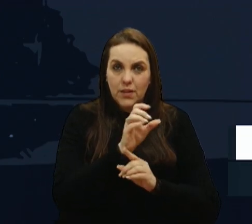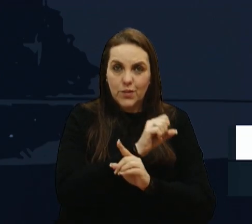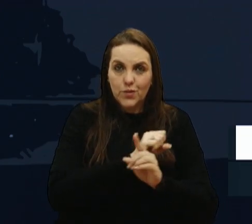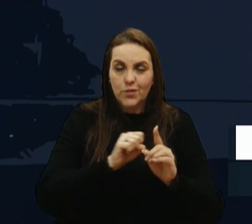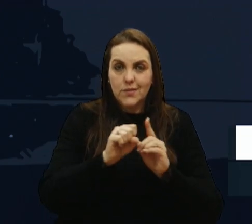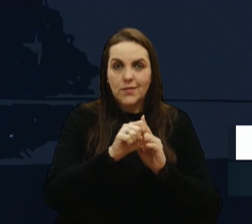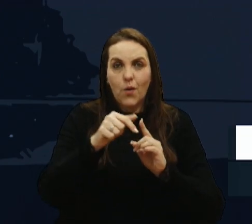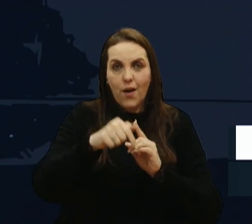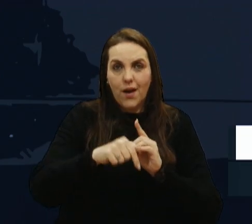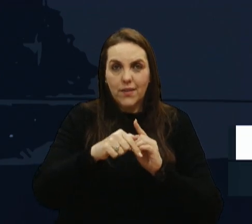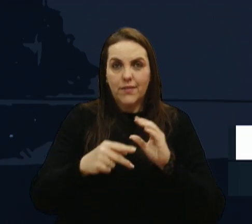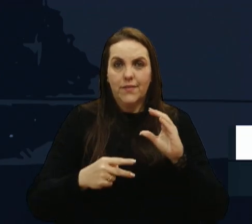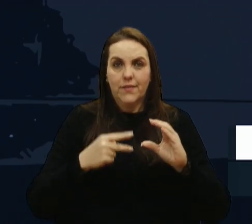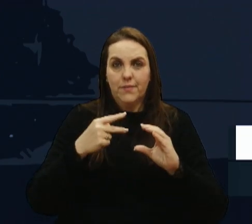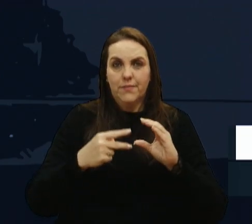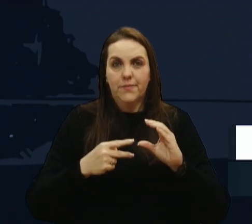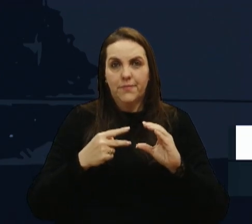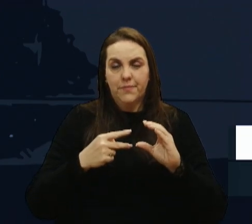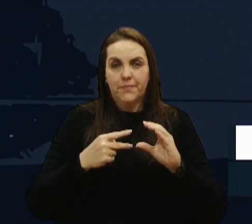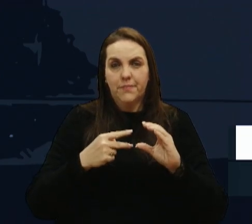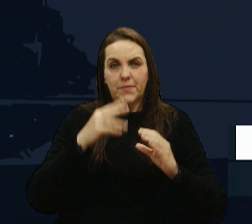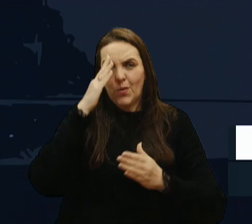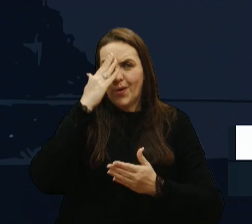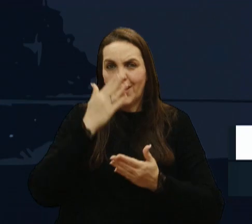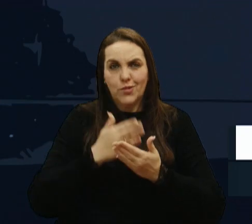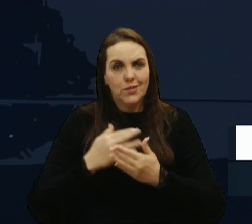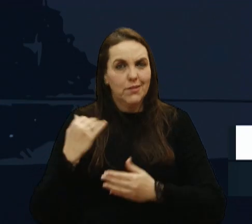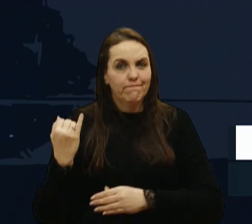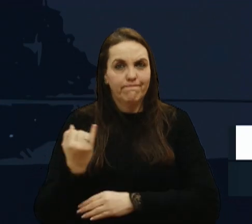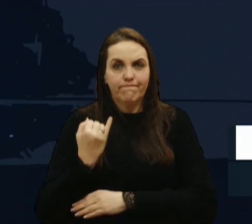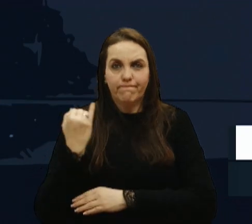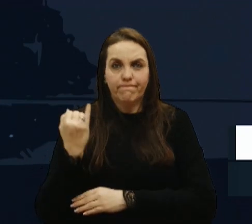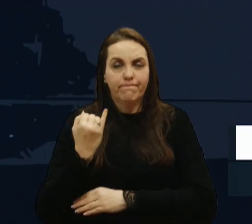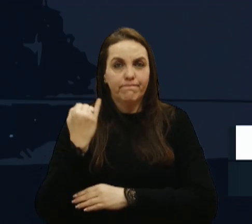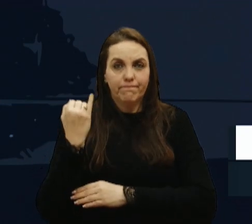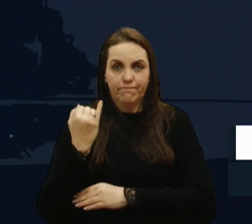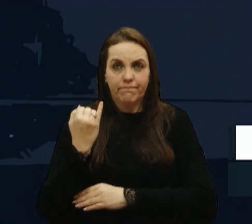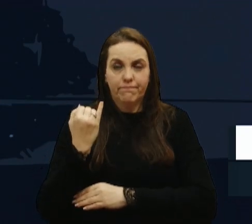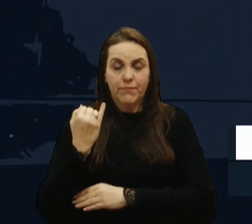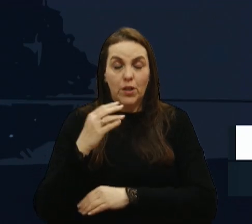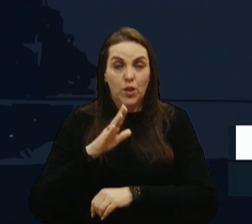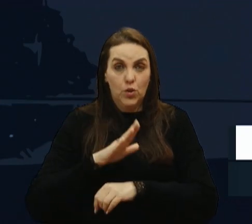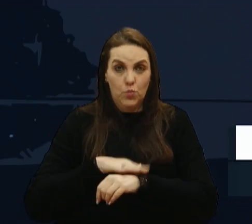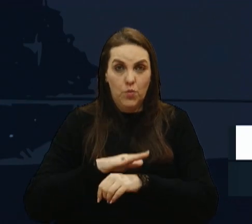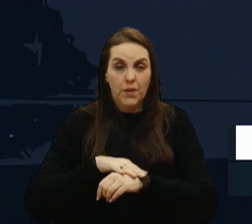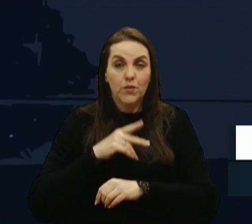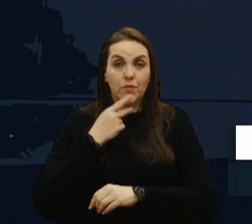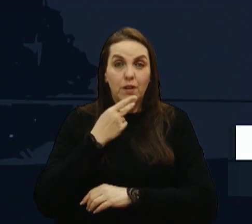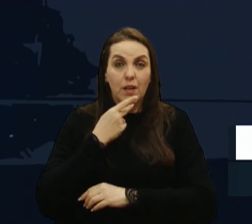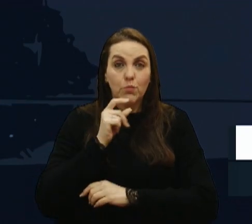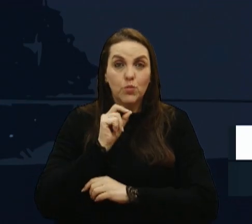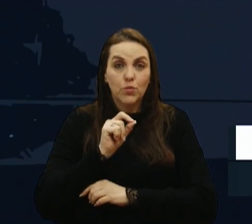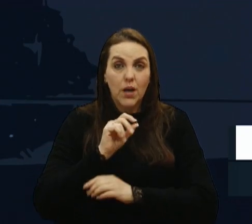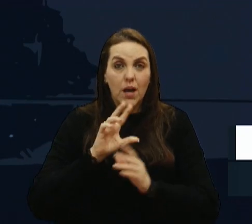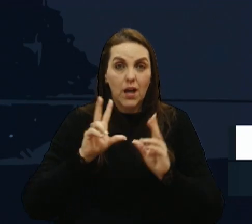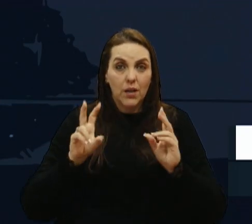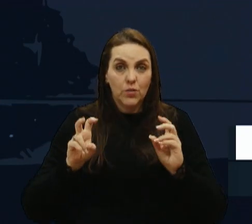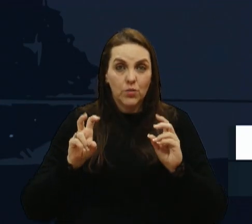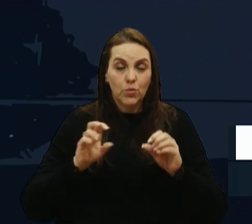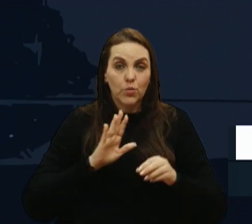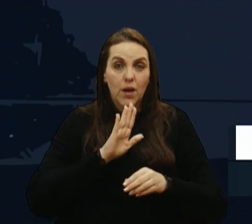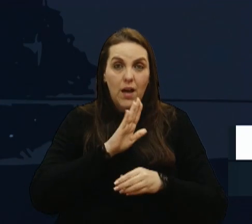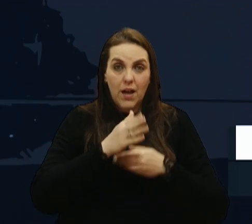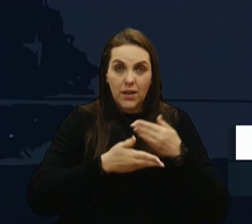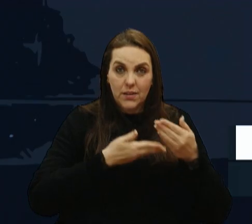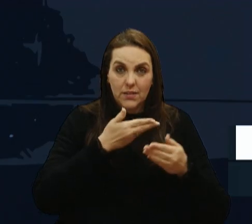aqui dessa casa. E eu acho fundamental que se somem, quando se fala de assistência social, que nem sempre tem o